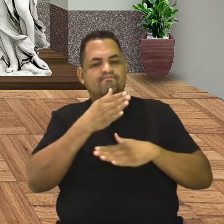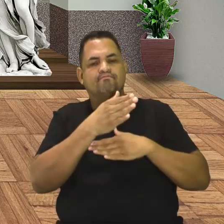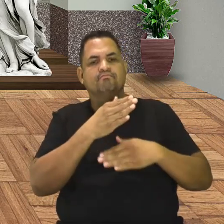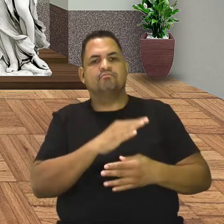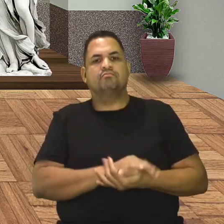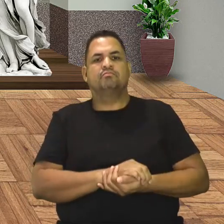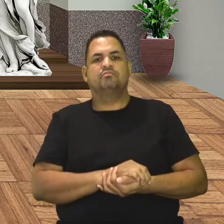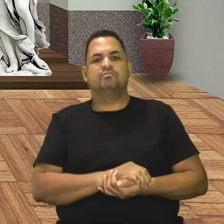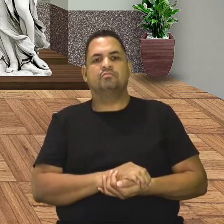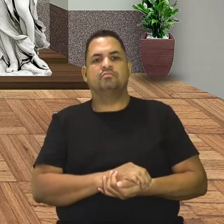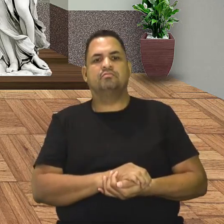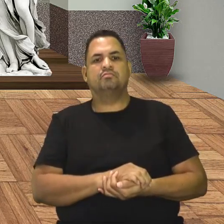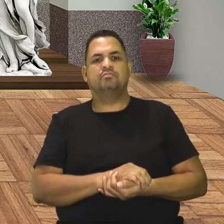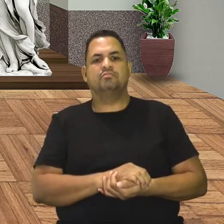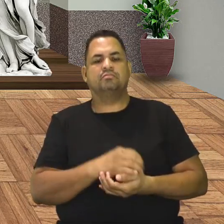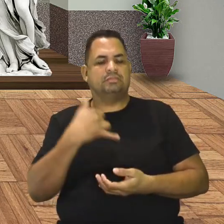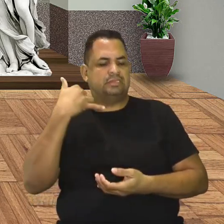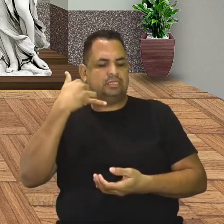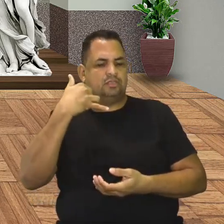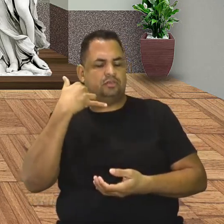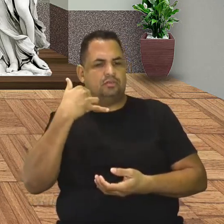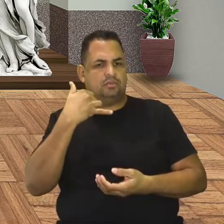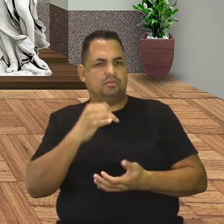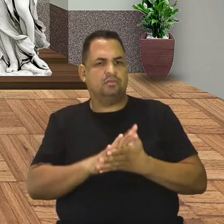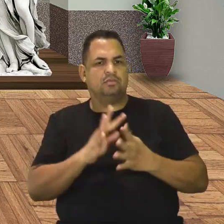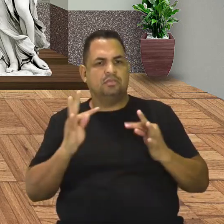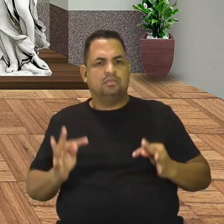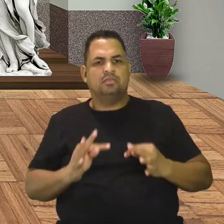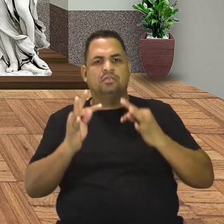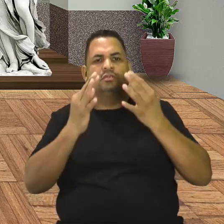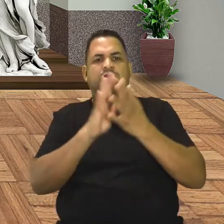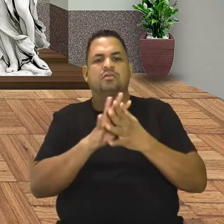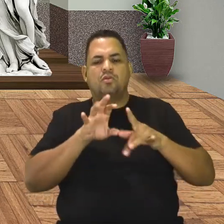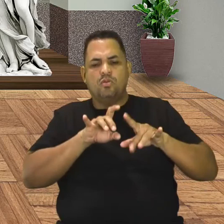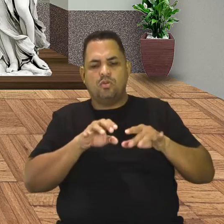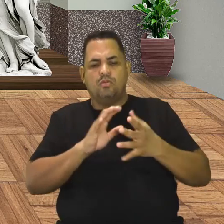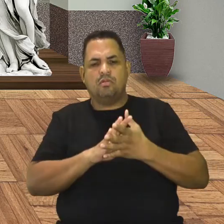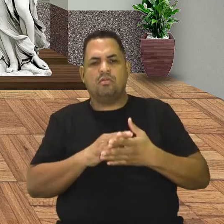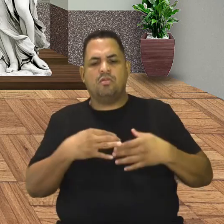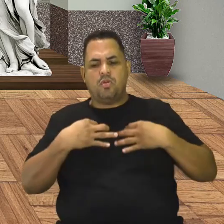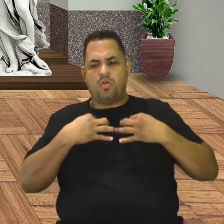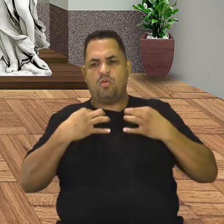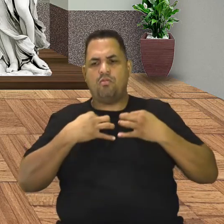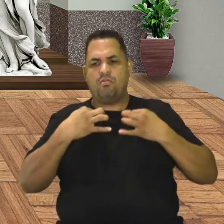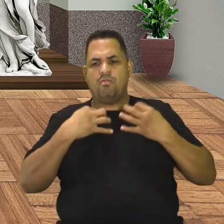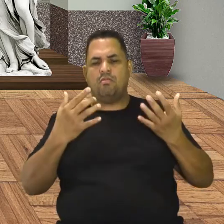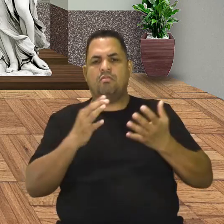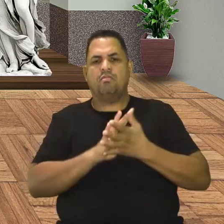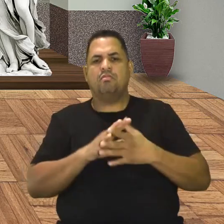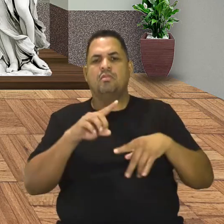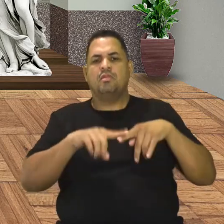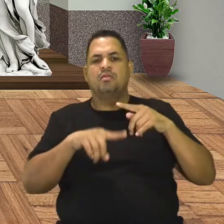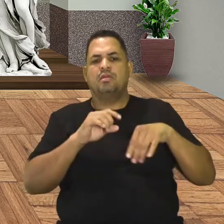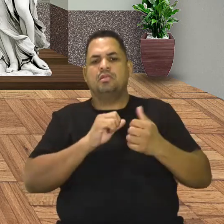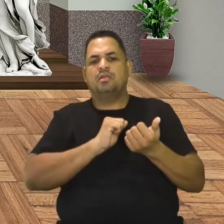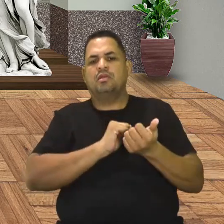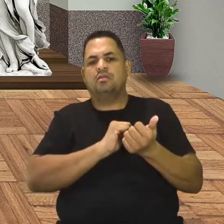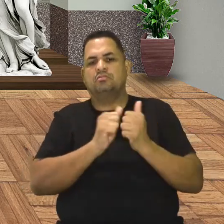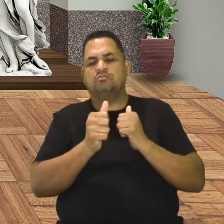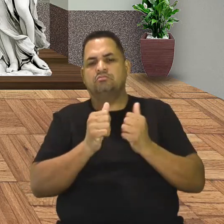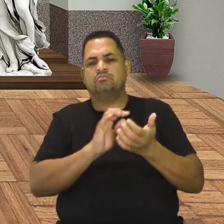de lá. Celular, tecnologia, computador, roupa, material